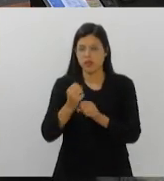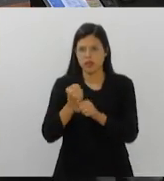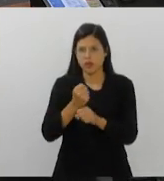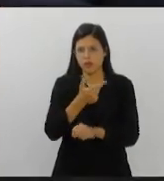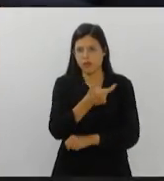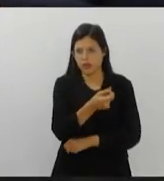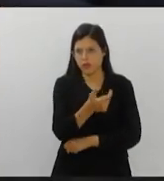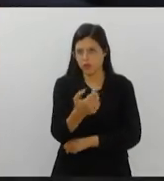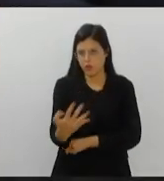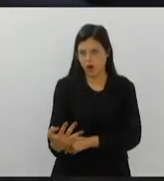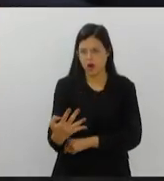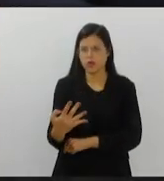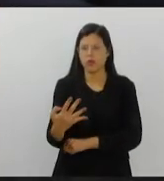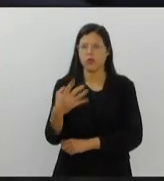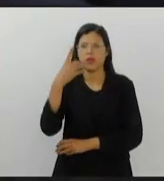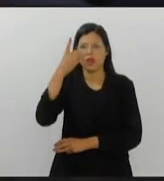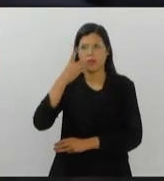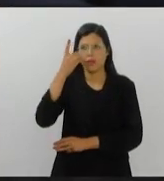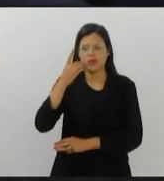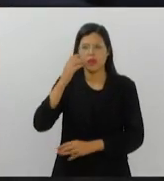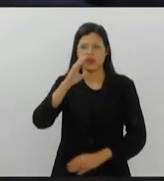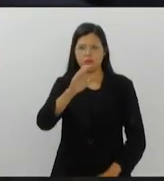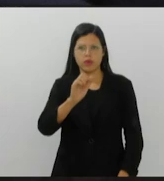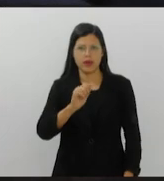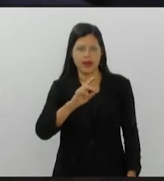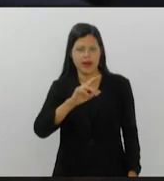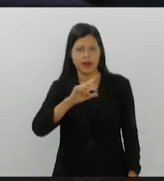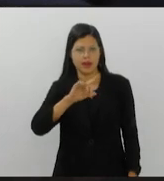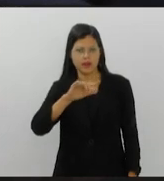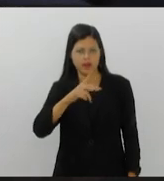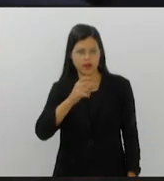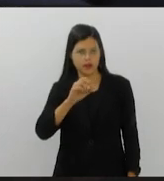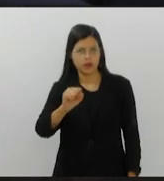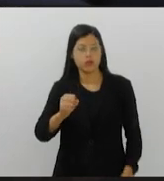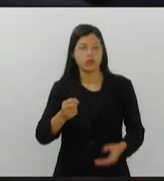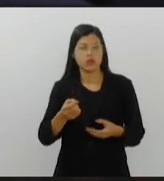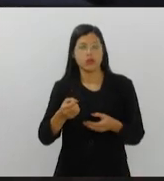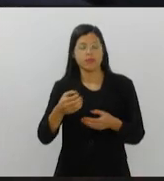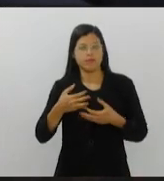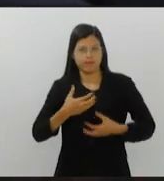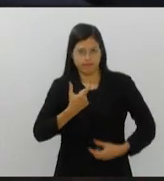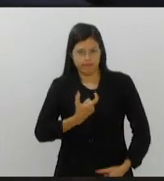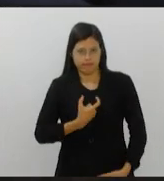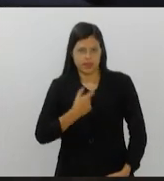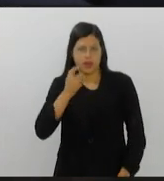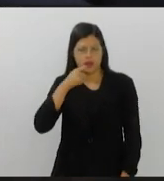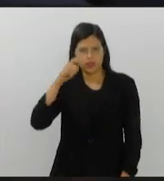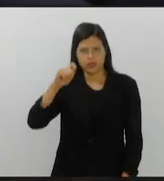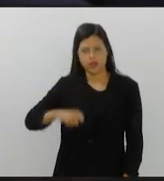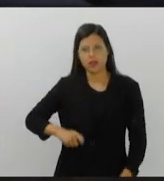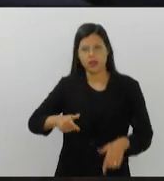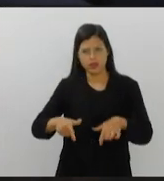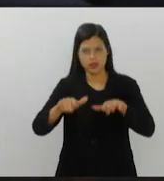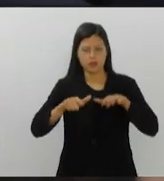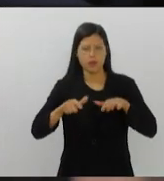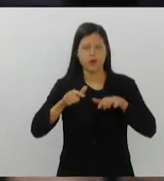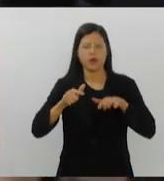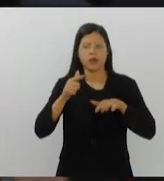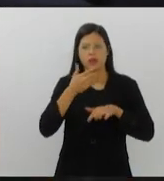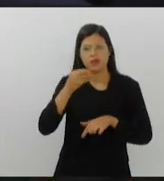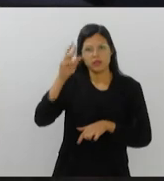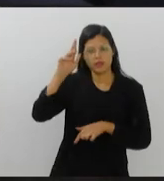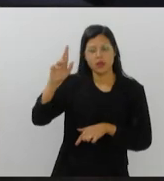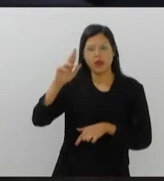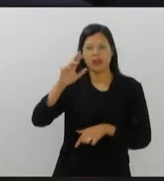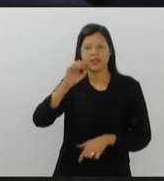607/2024, de autoria do deputado Carlinhos BNH, que concede a medalha Tiradentes e o respectivo diploma à senhora Sarita Viana